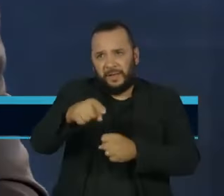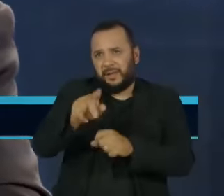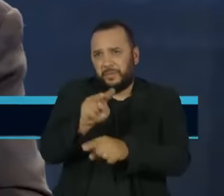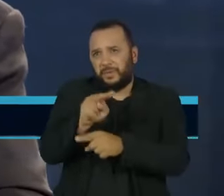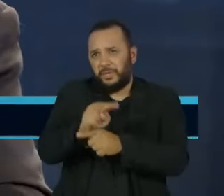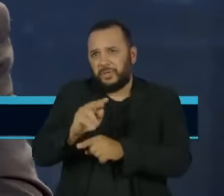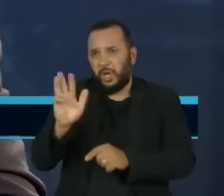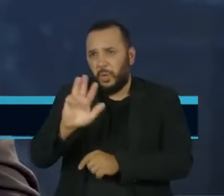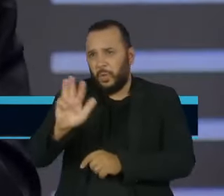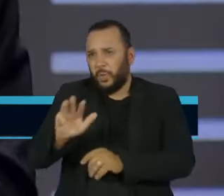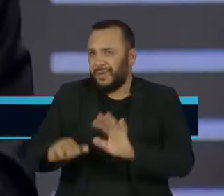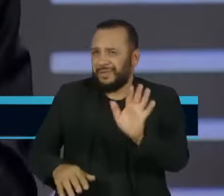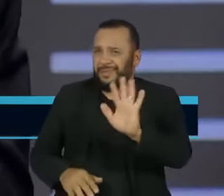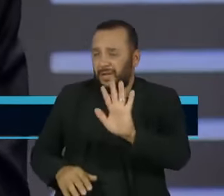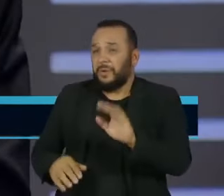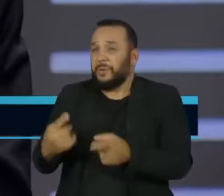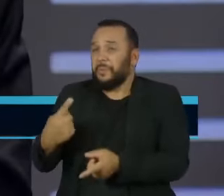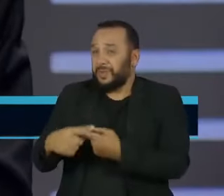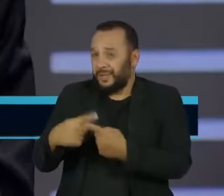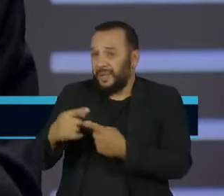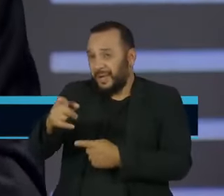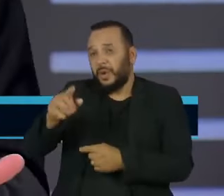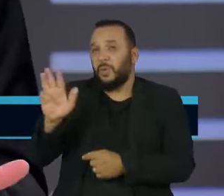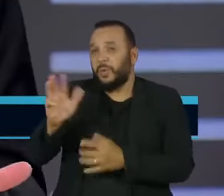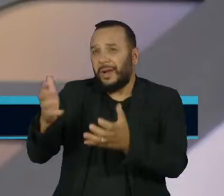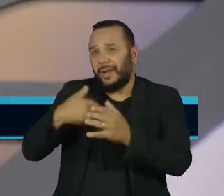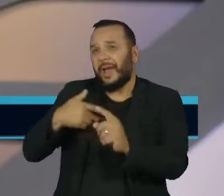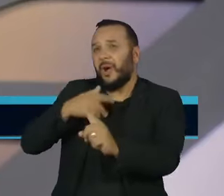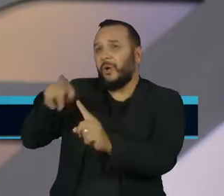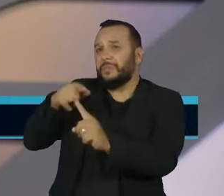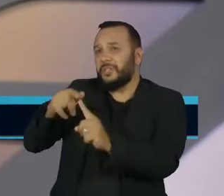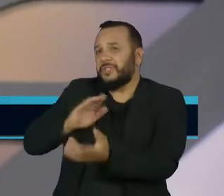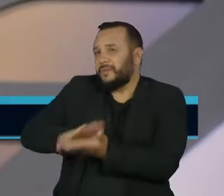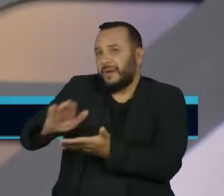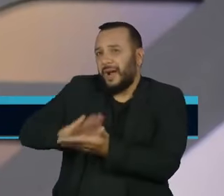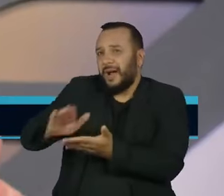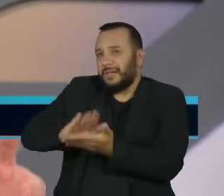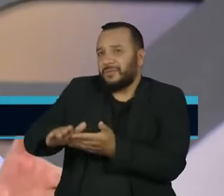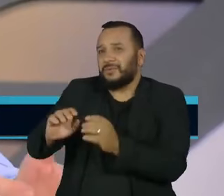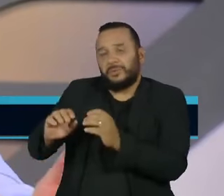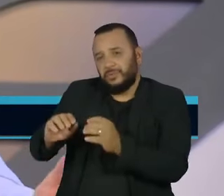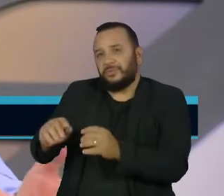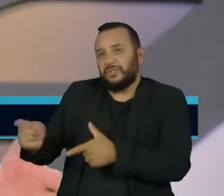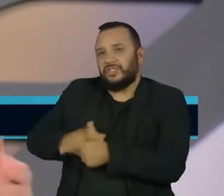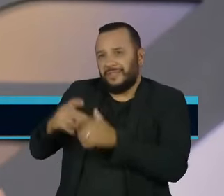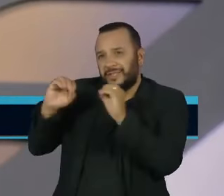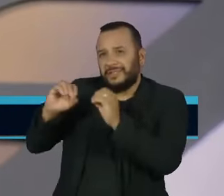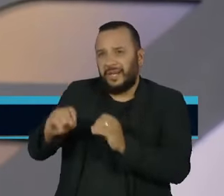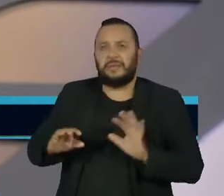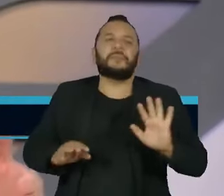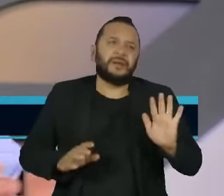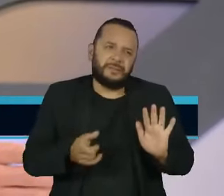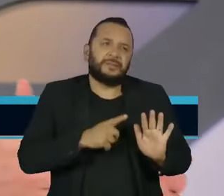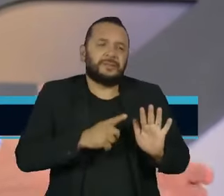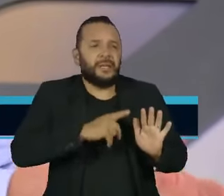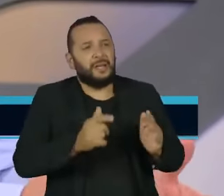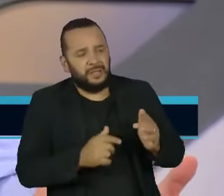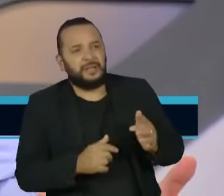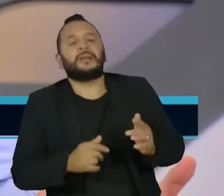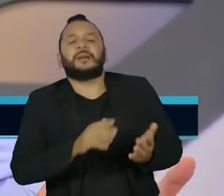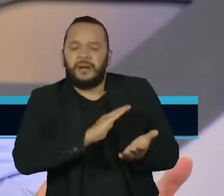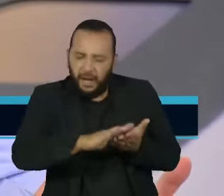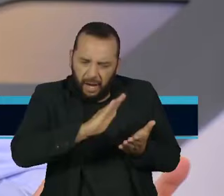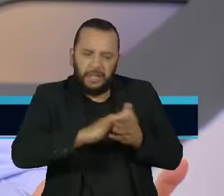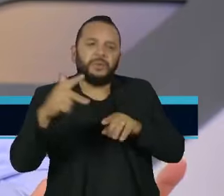meta que eles próprios estabeleceram conjuntamente que você pode argumentar plausivel que há outros outras maneiras a cortes de